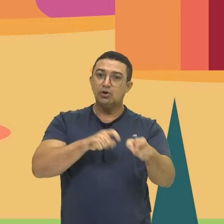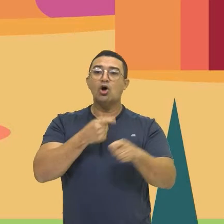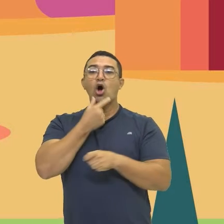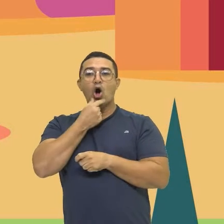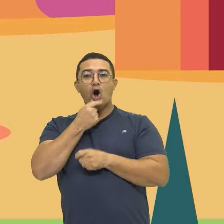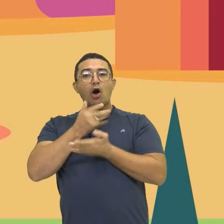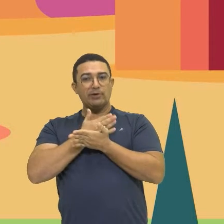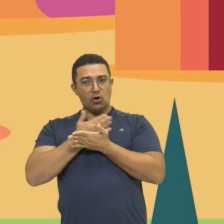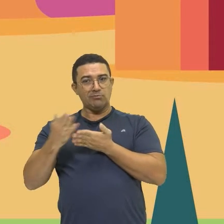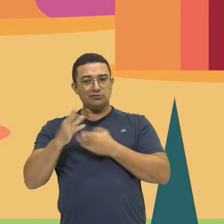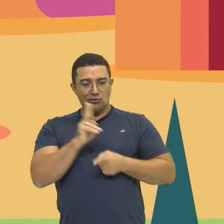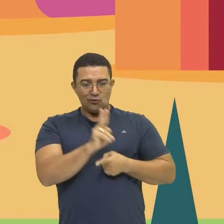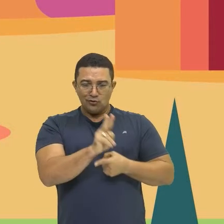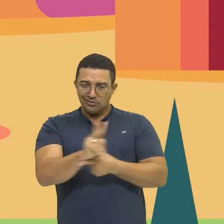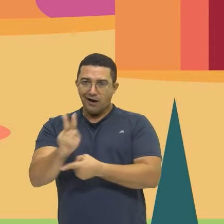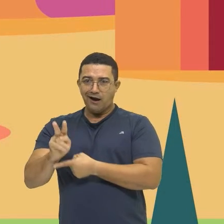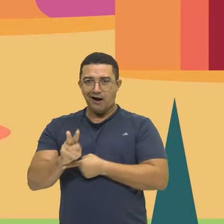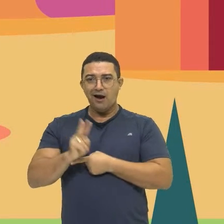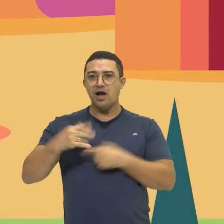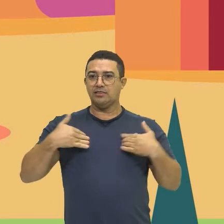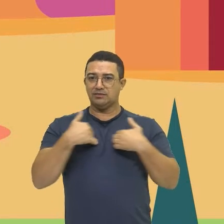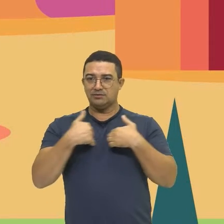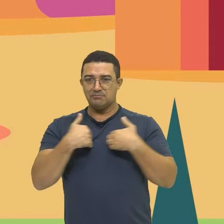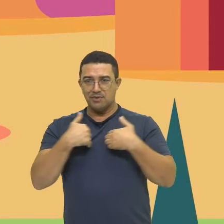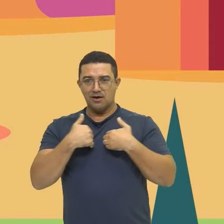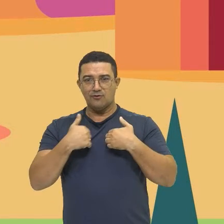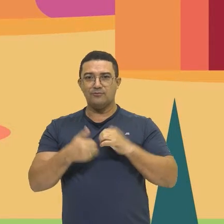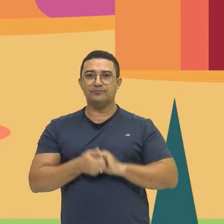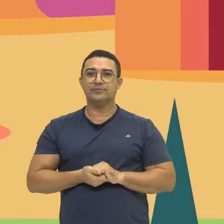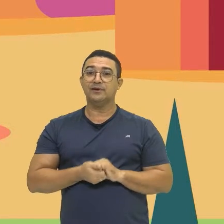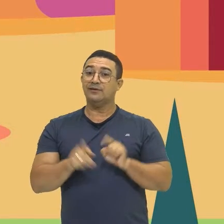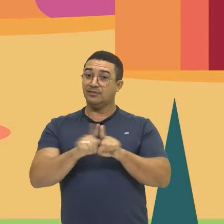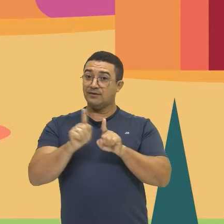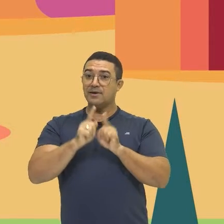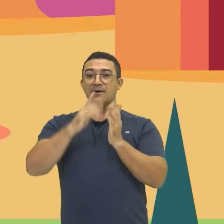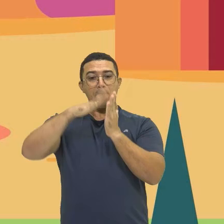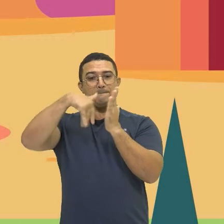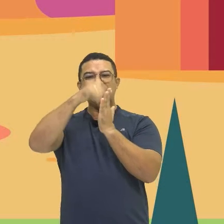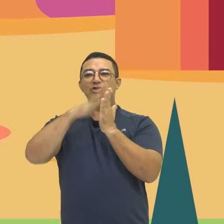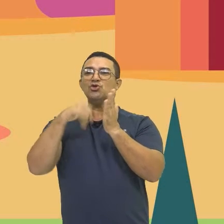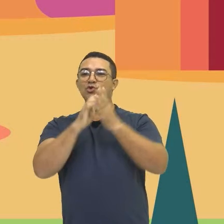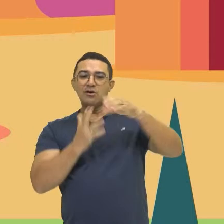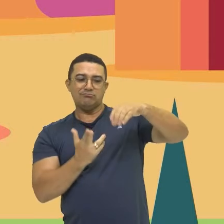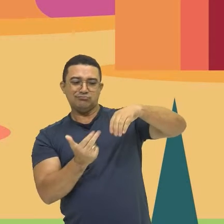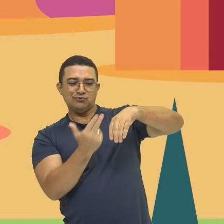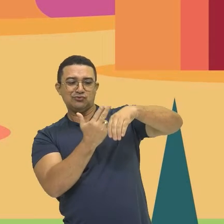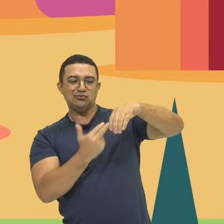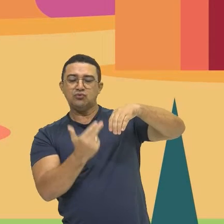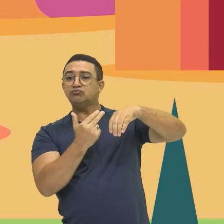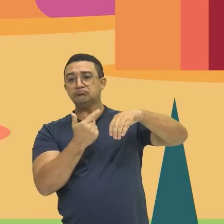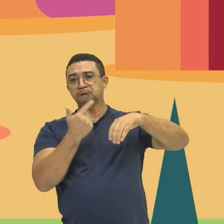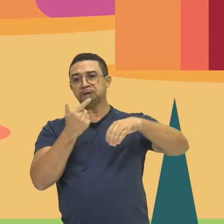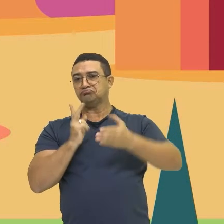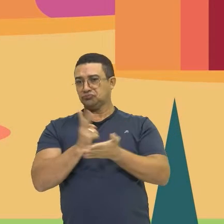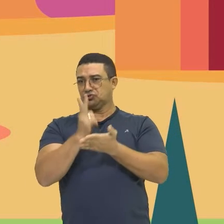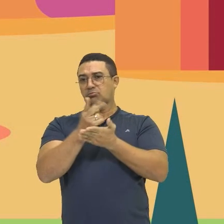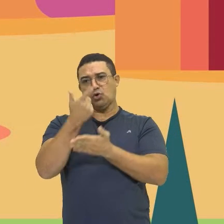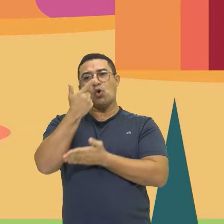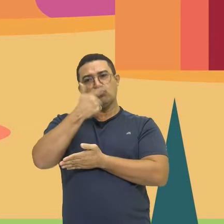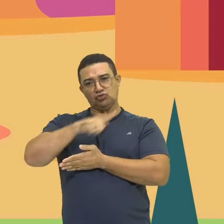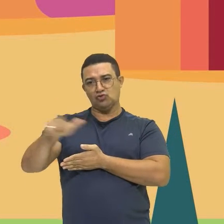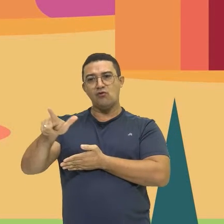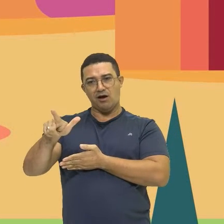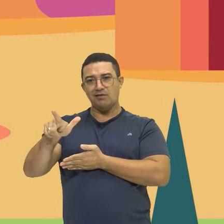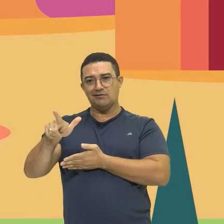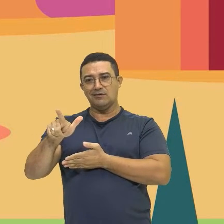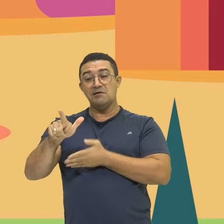criadores, muito bem. Outra, pintura rupestre. Continuava a fazer a sua pintura rupestre, mas não era